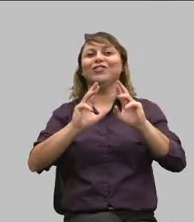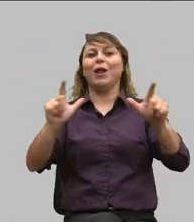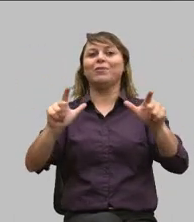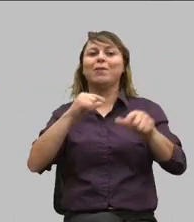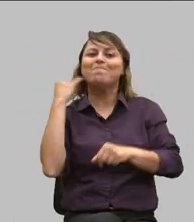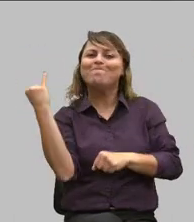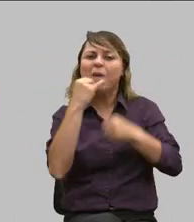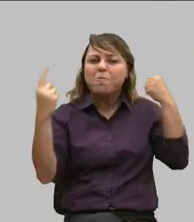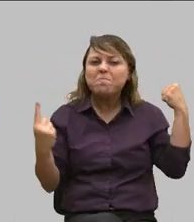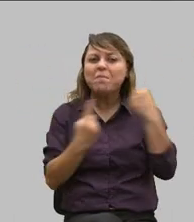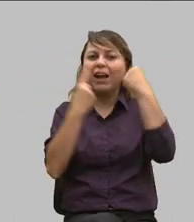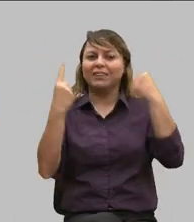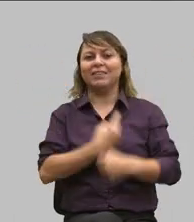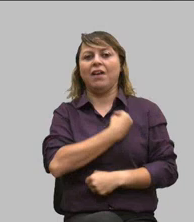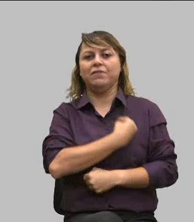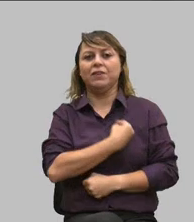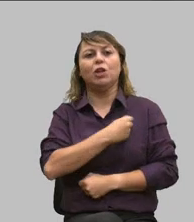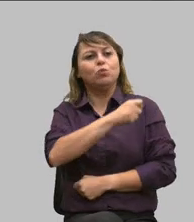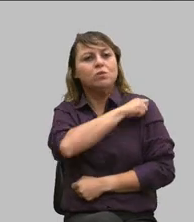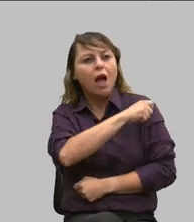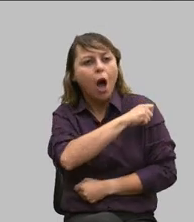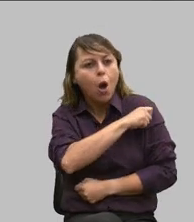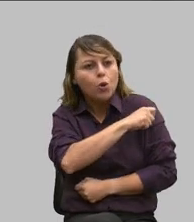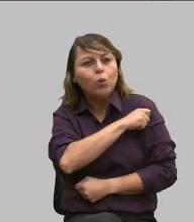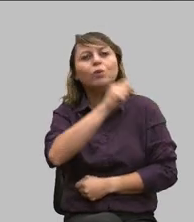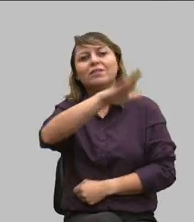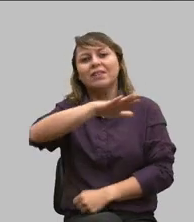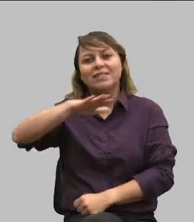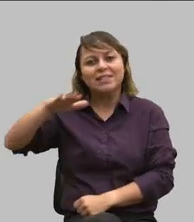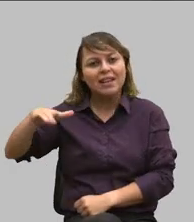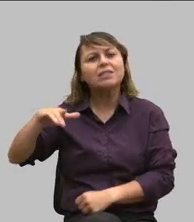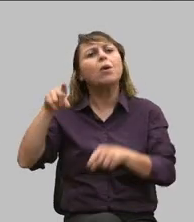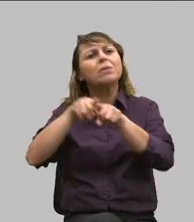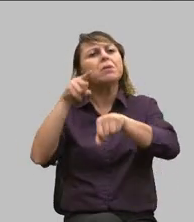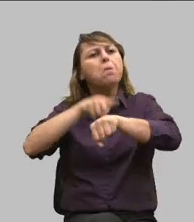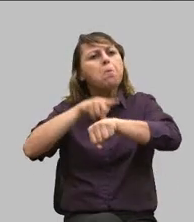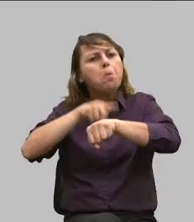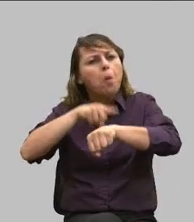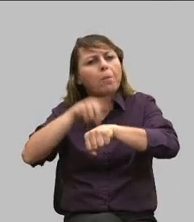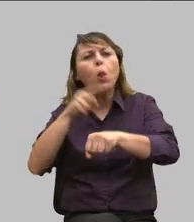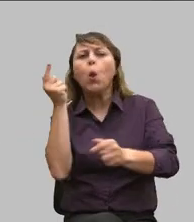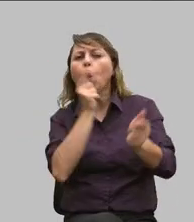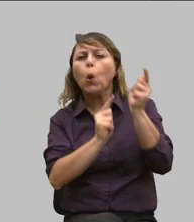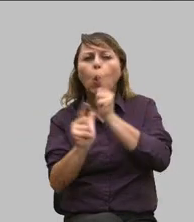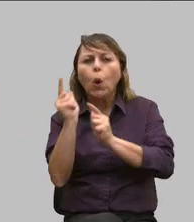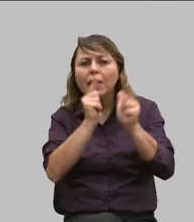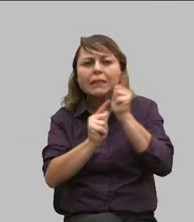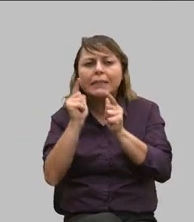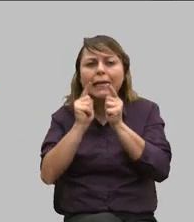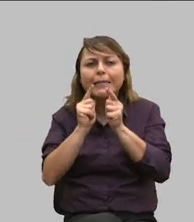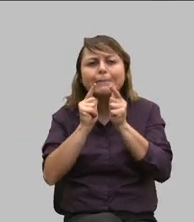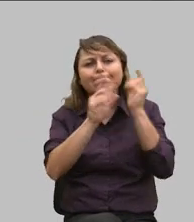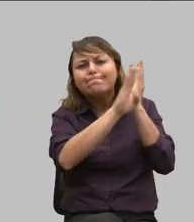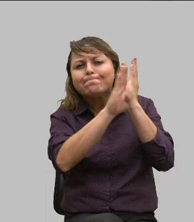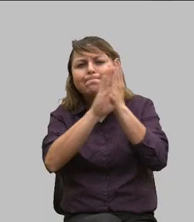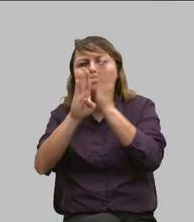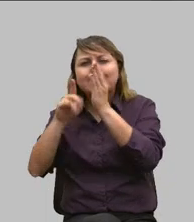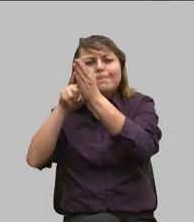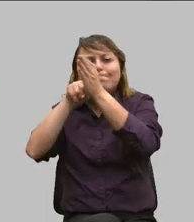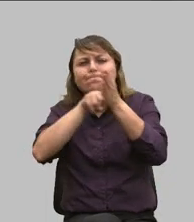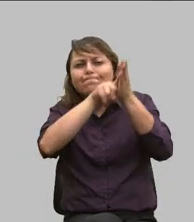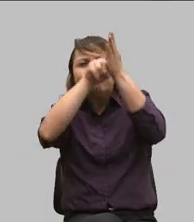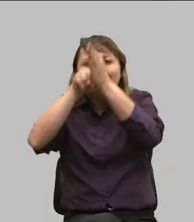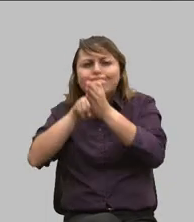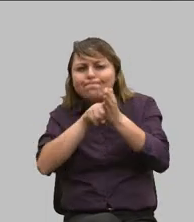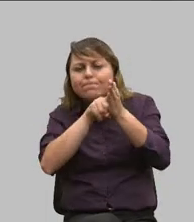importante na vida dos alunos dos alunos das crianças como esse momento onde a gente consegue identificar esse né que onde a